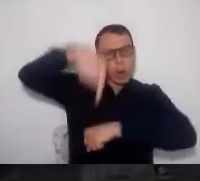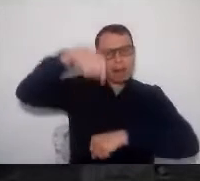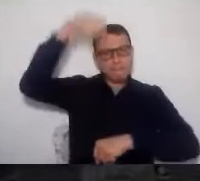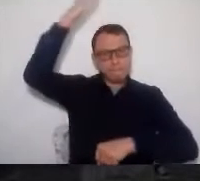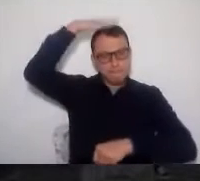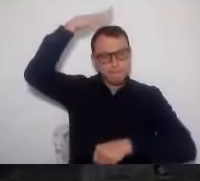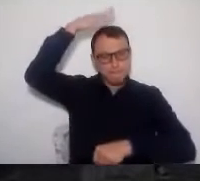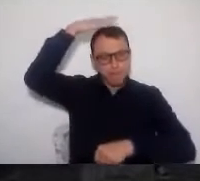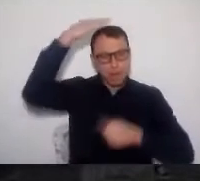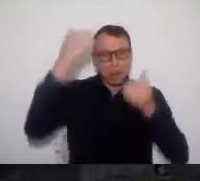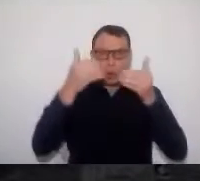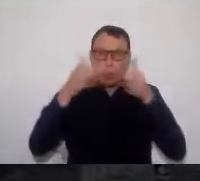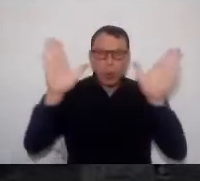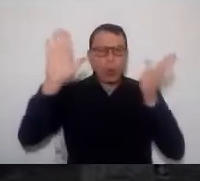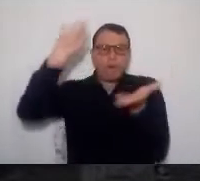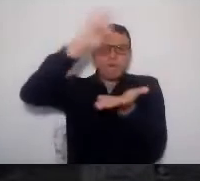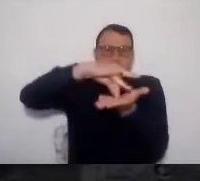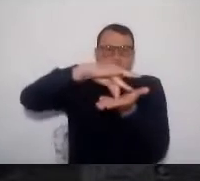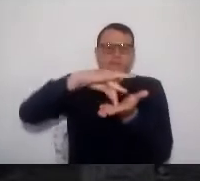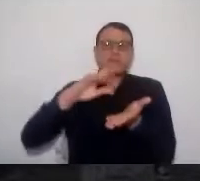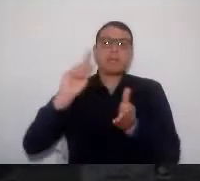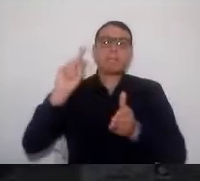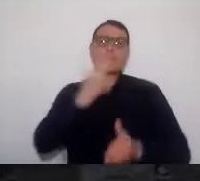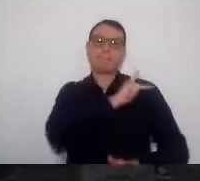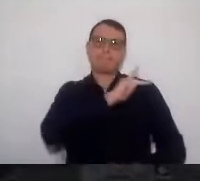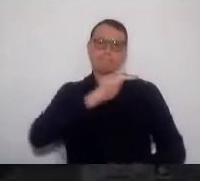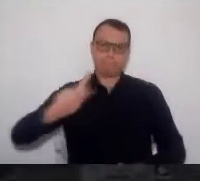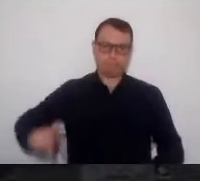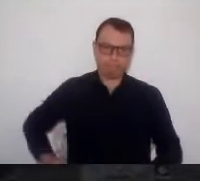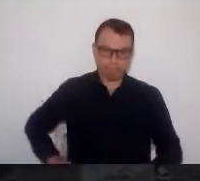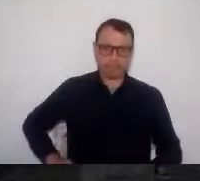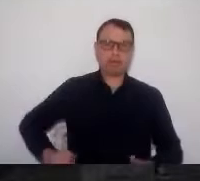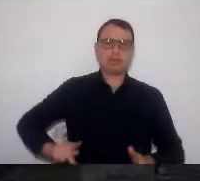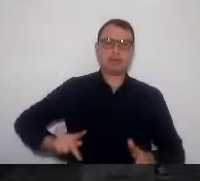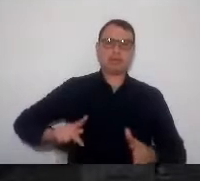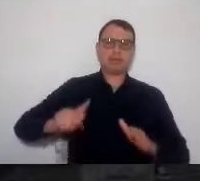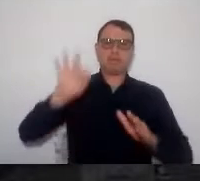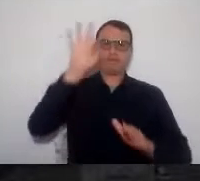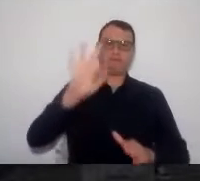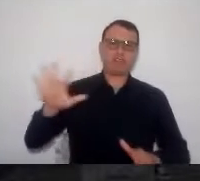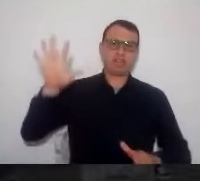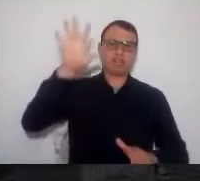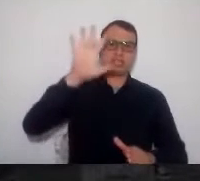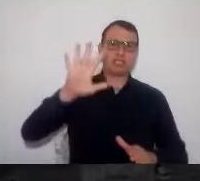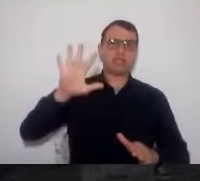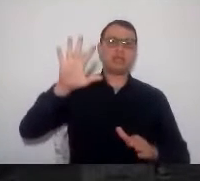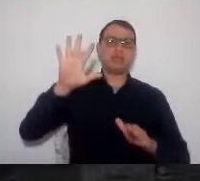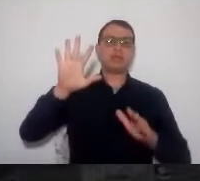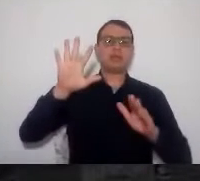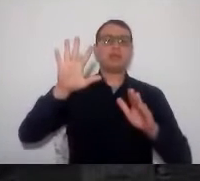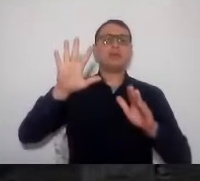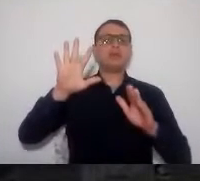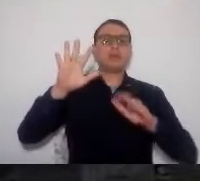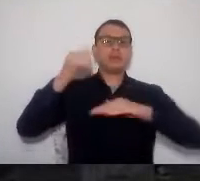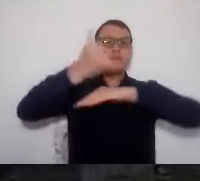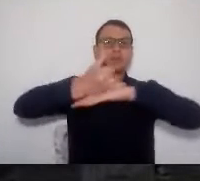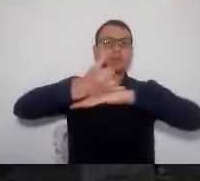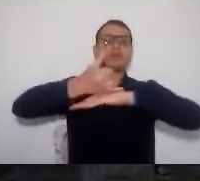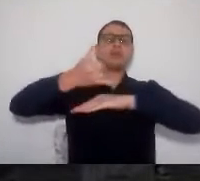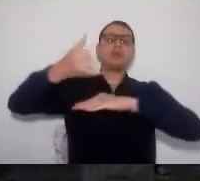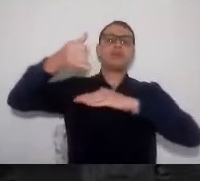evento, convidamos o presidente da Federação dos Metalúrgicos do Paraná, o senhor Sérgio Butica. É com você,